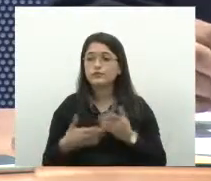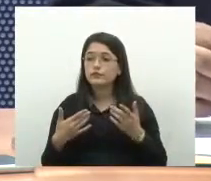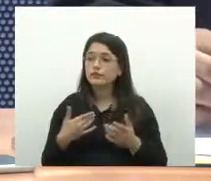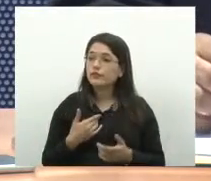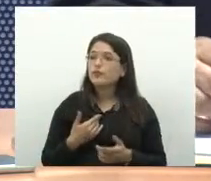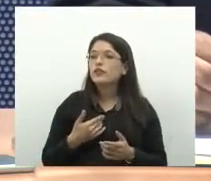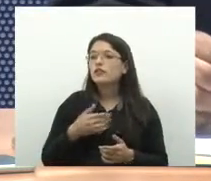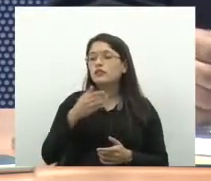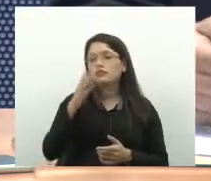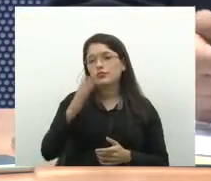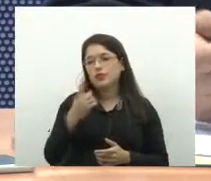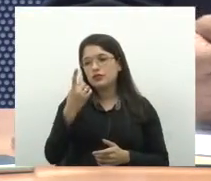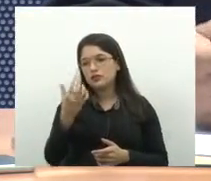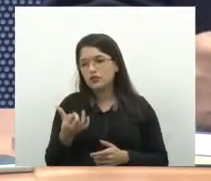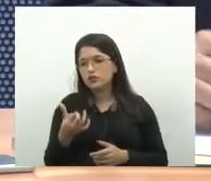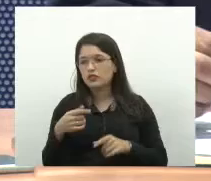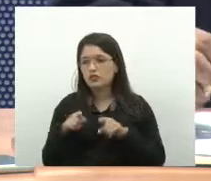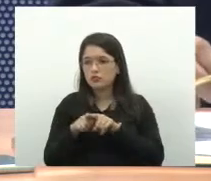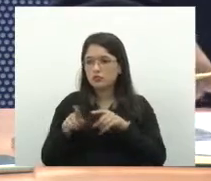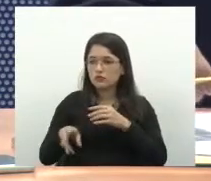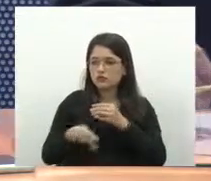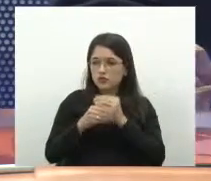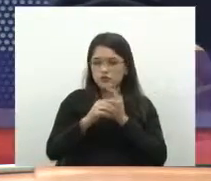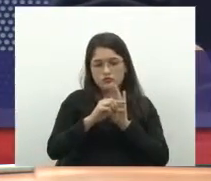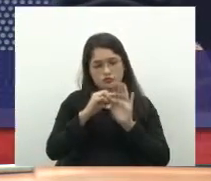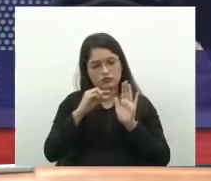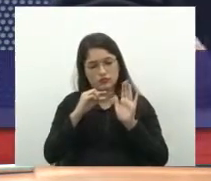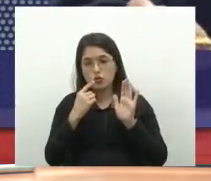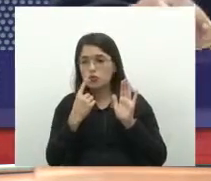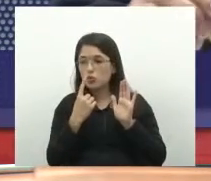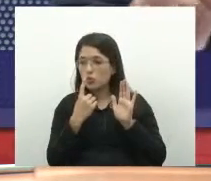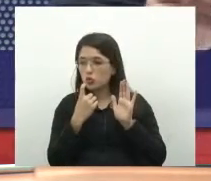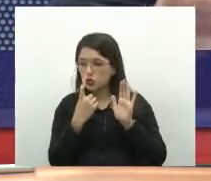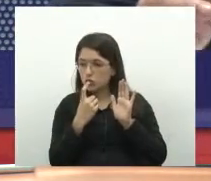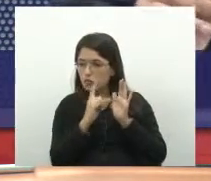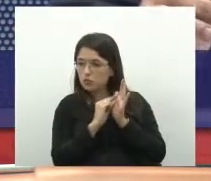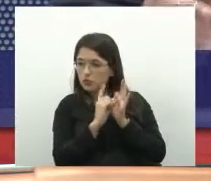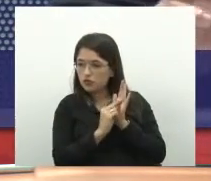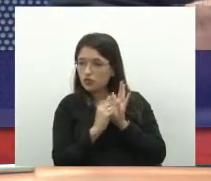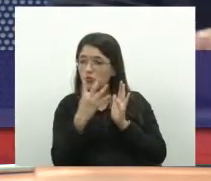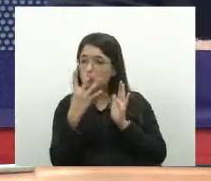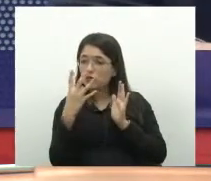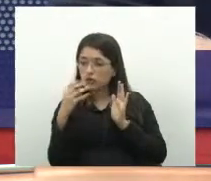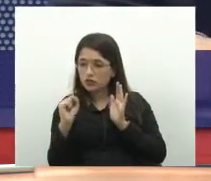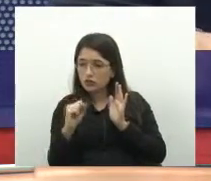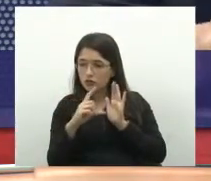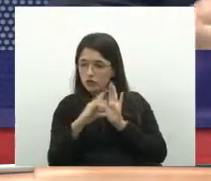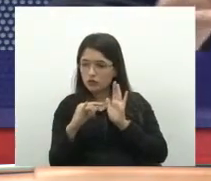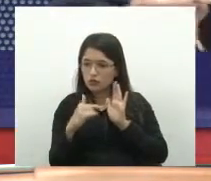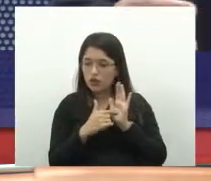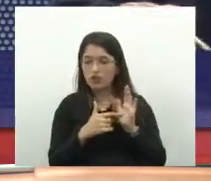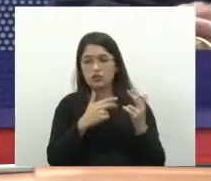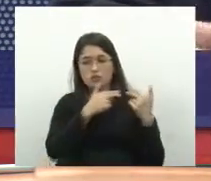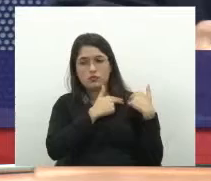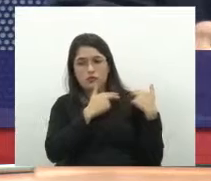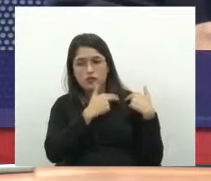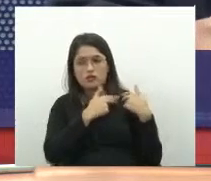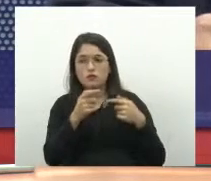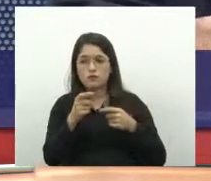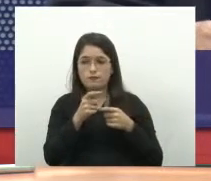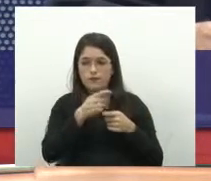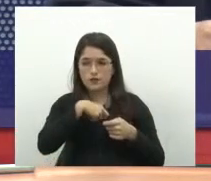1351/16, em cumprimento ao disposto no parágrafo único do artigo 48 da Lei de Responsabilidade